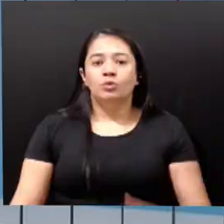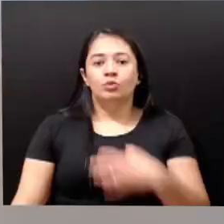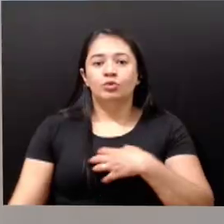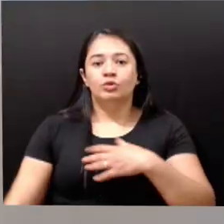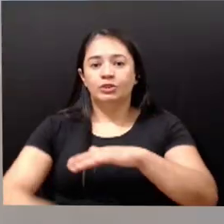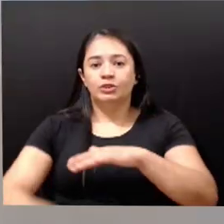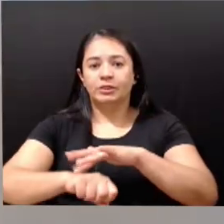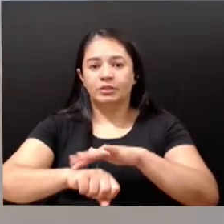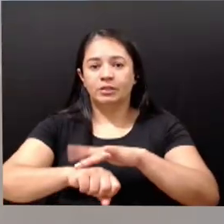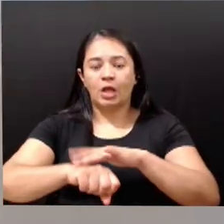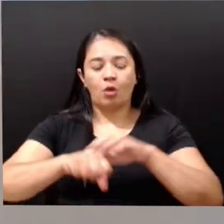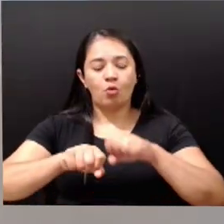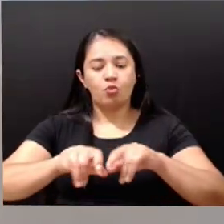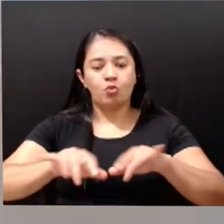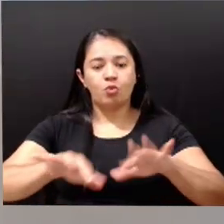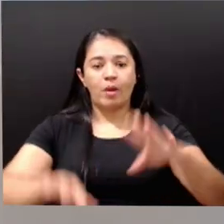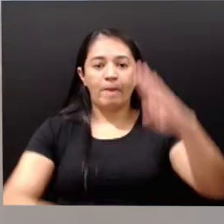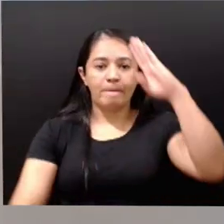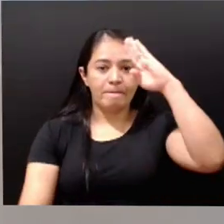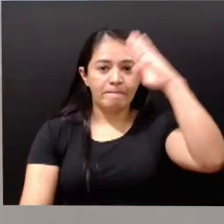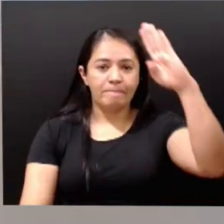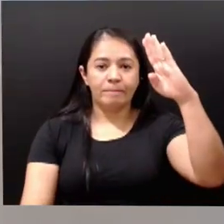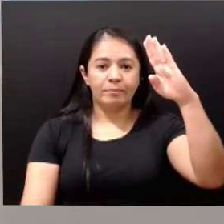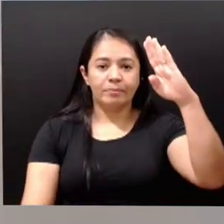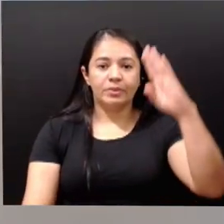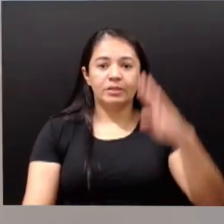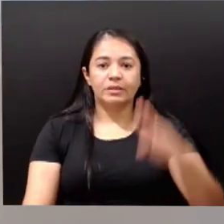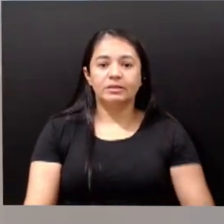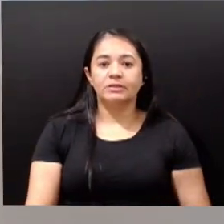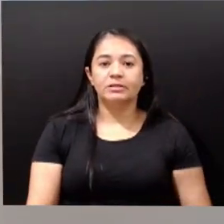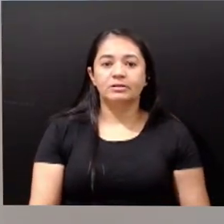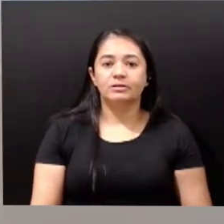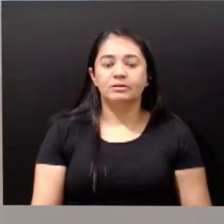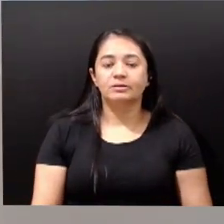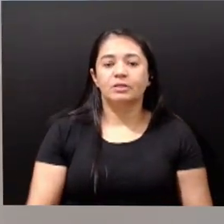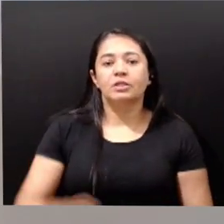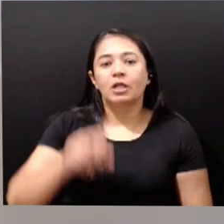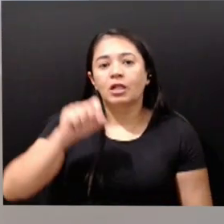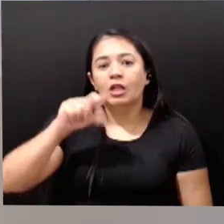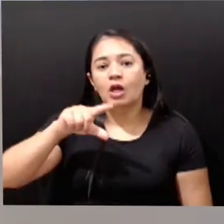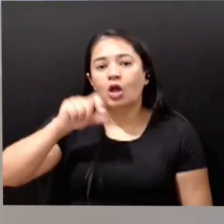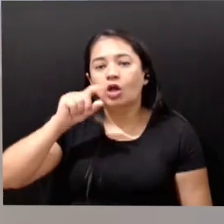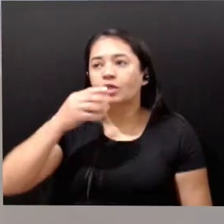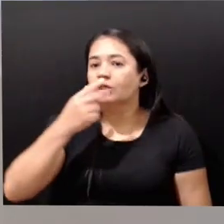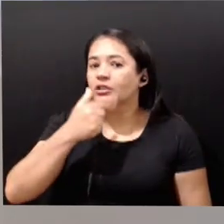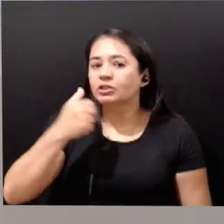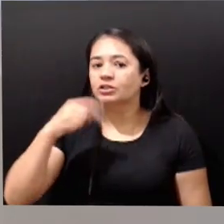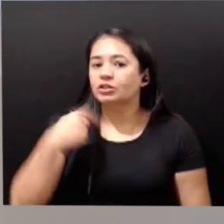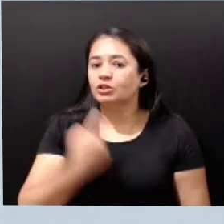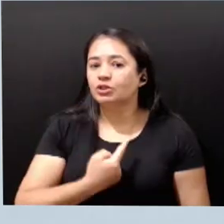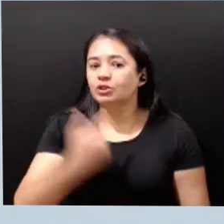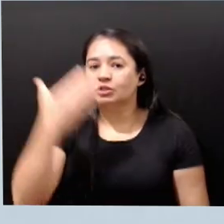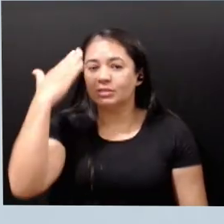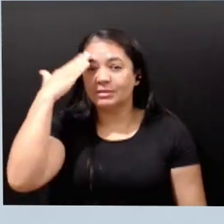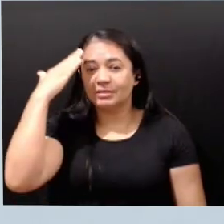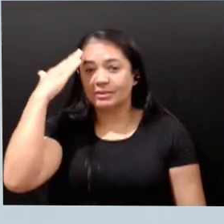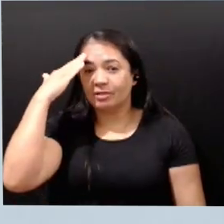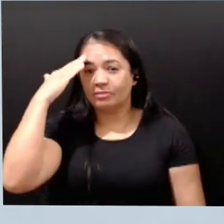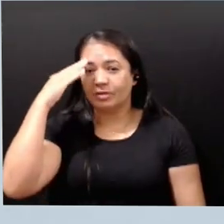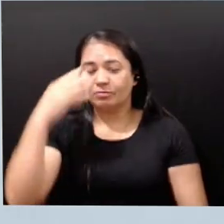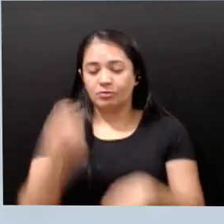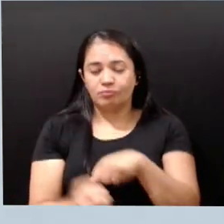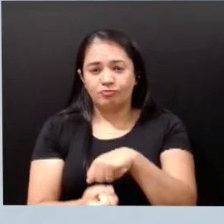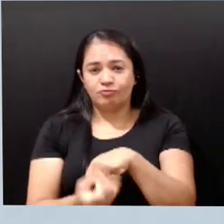A forma de transmissão da doença é principalmente por secreções orais, por gotículas, né? A gente sabe que é